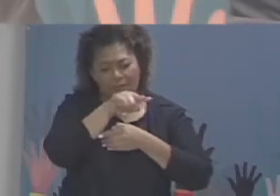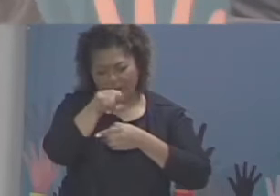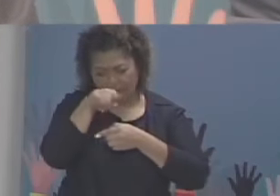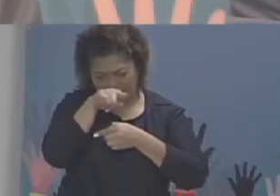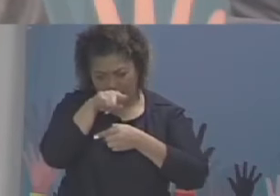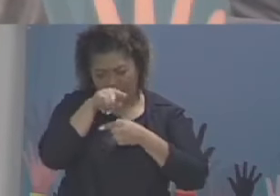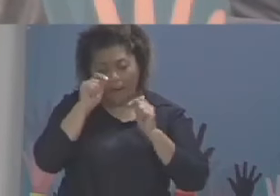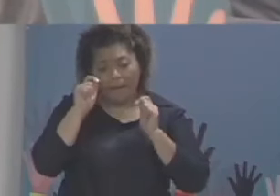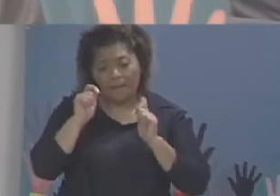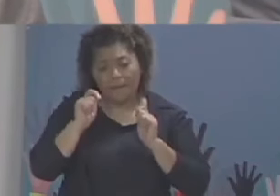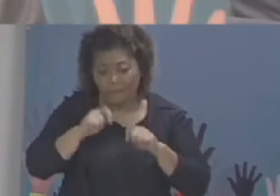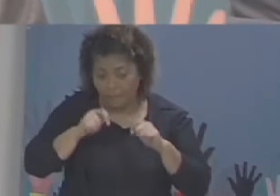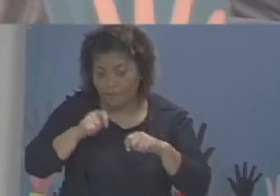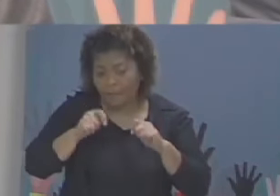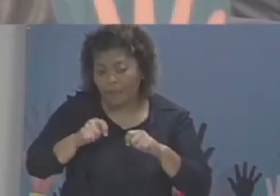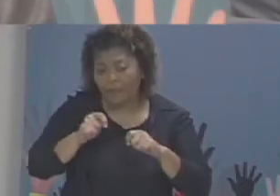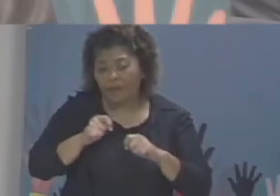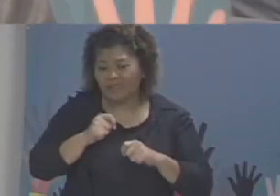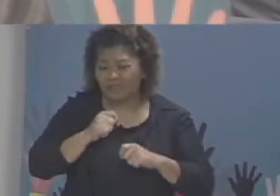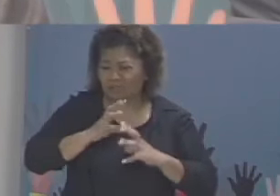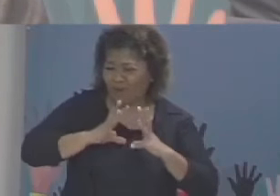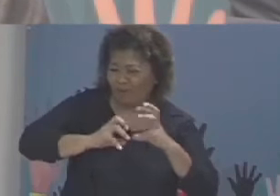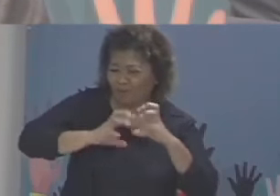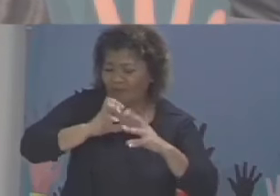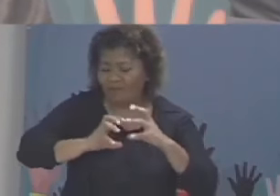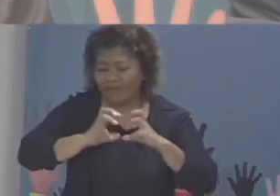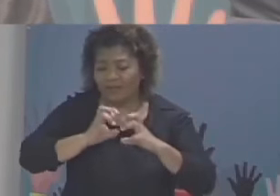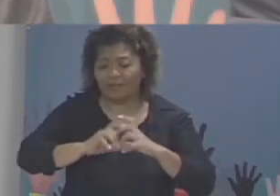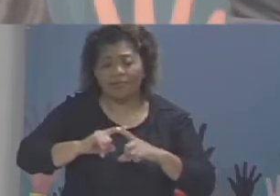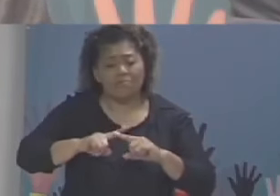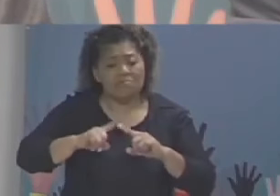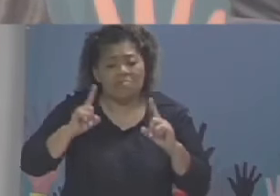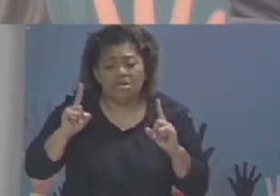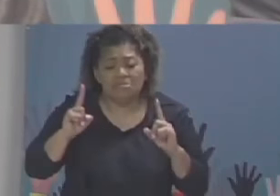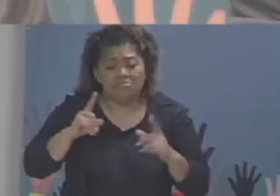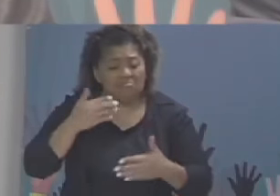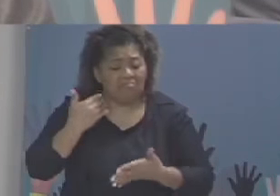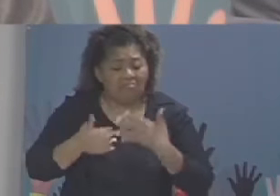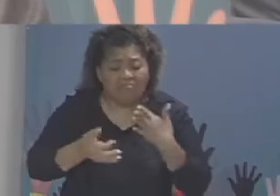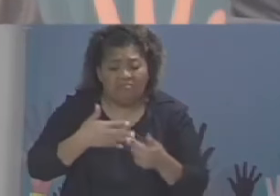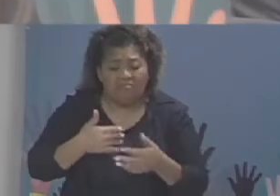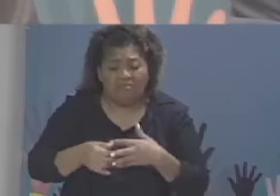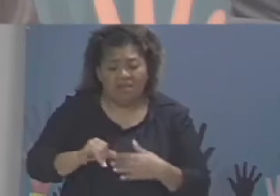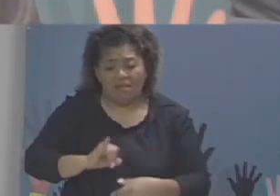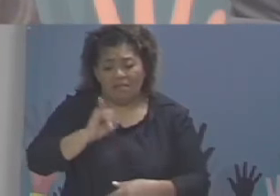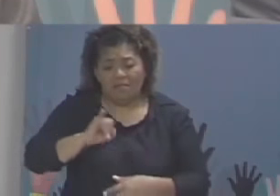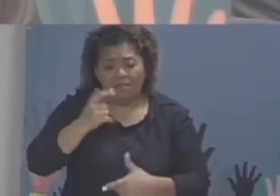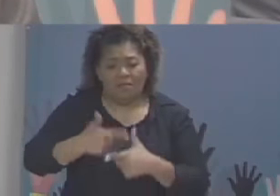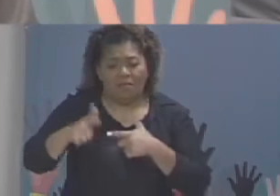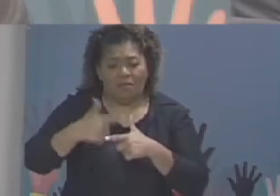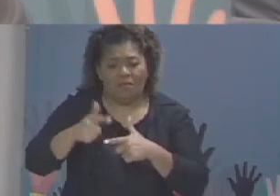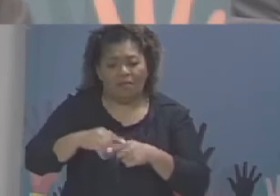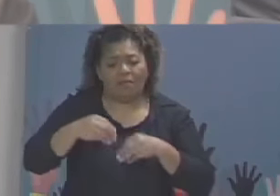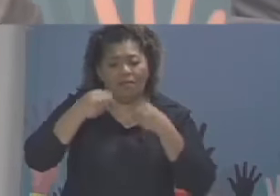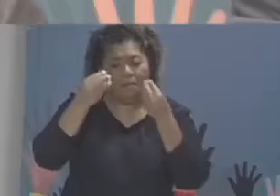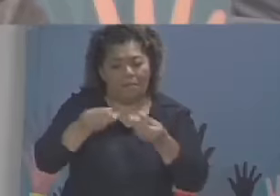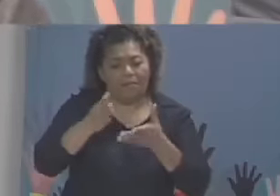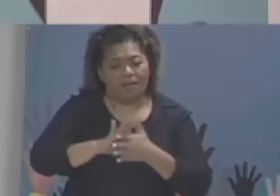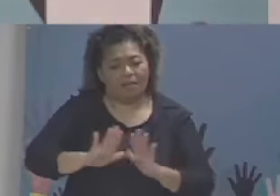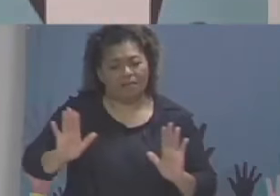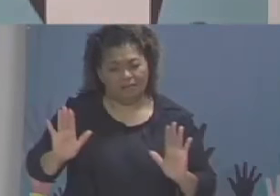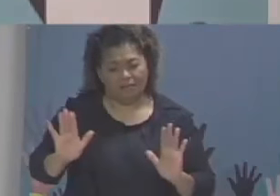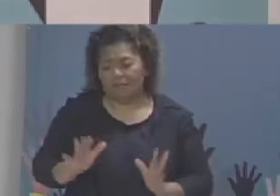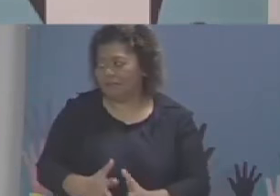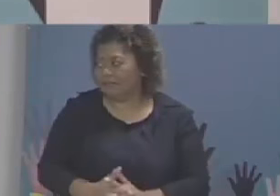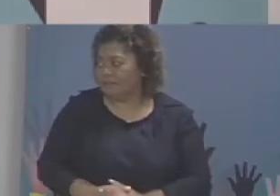isso possa gerar algum tipo de conflito com a atual gestão do Conselho Regional de Santa Catarina, que não quer repassar os dados para vocês.